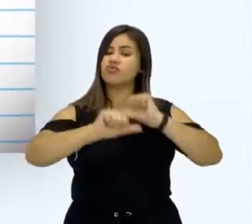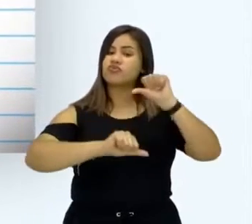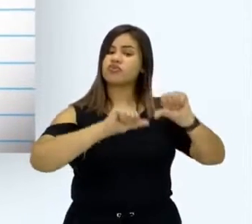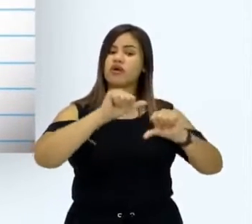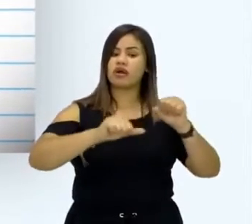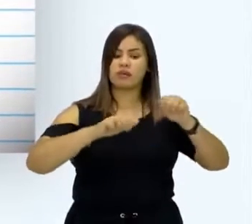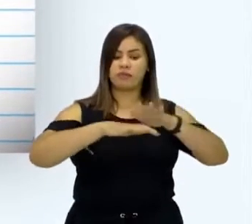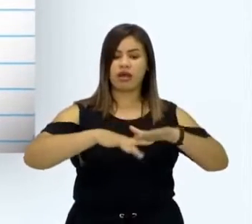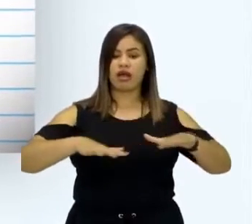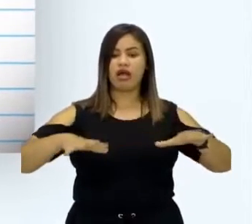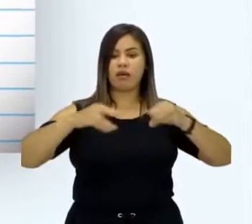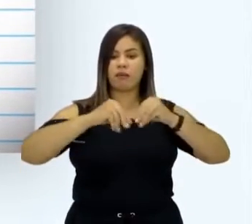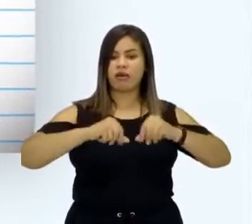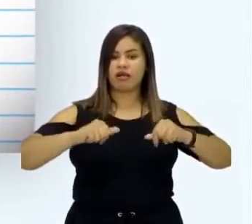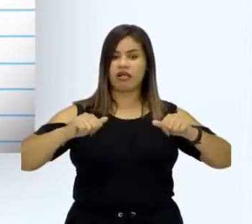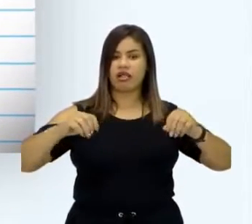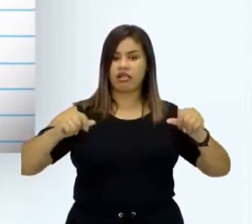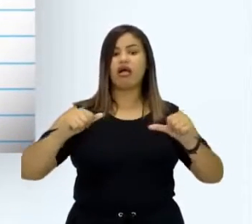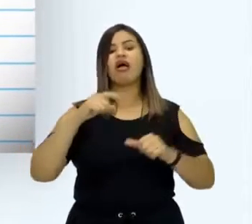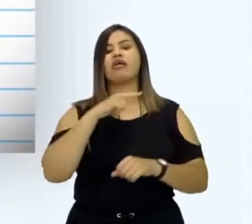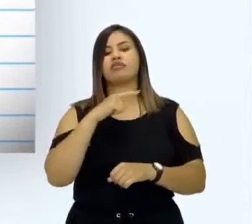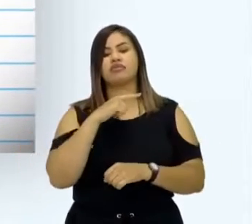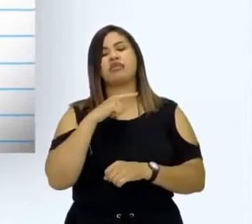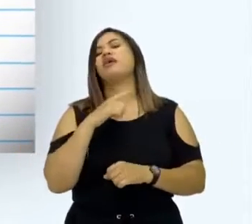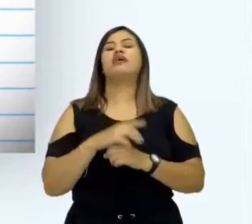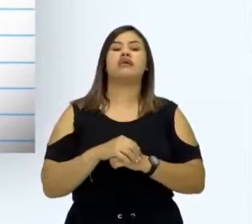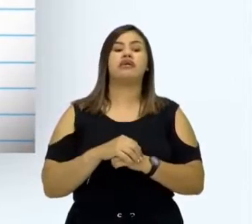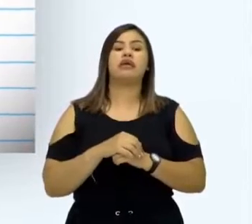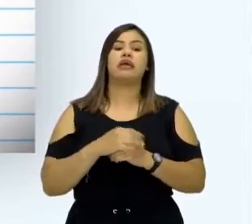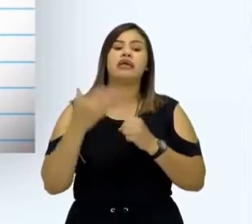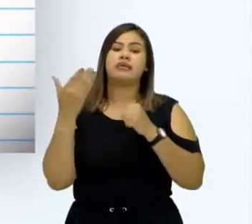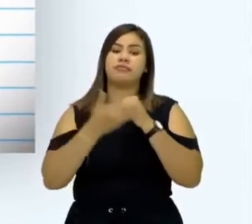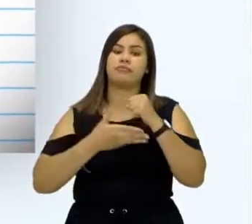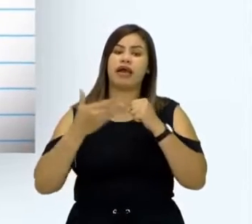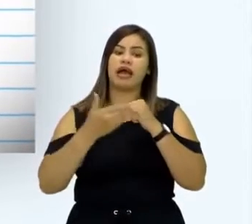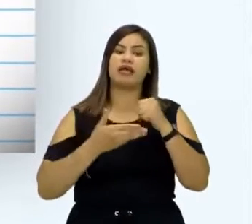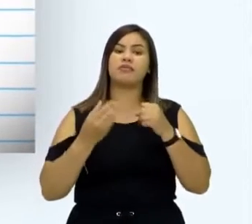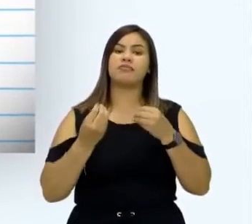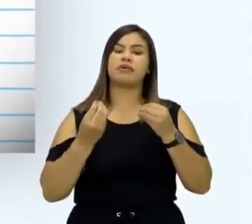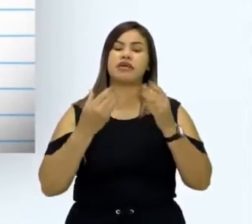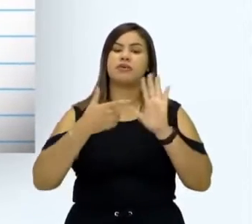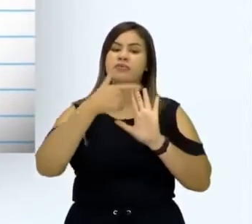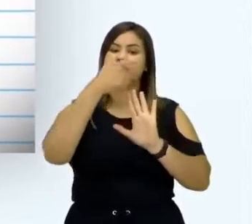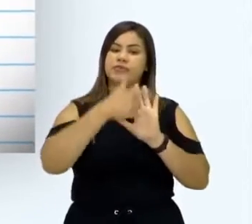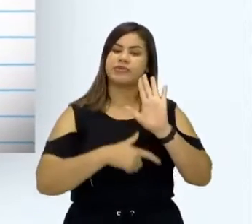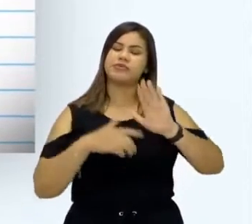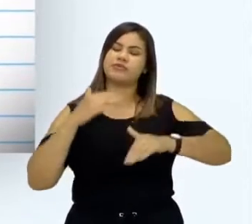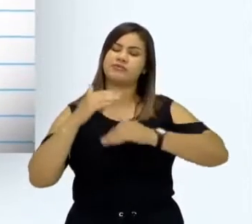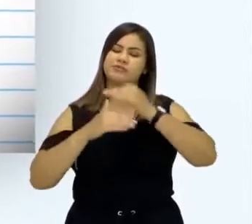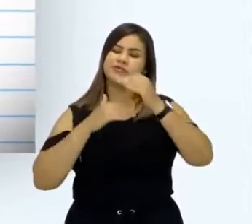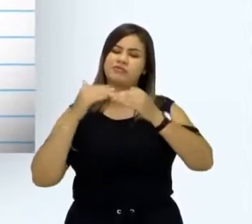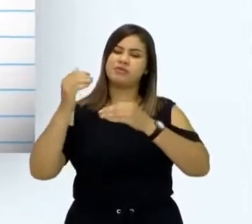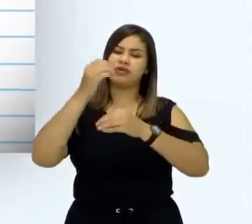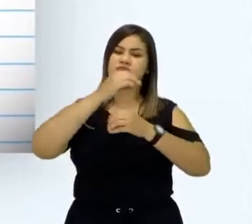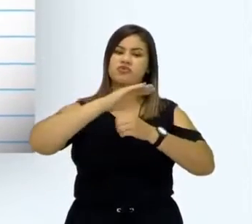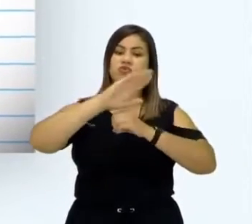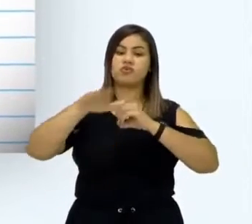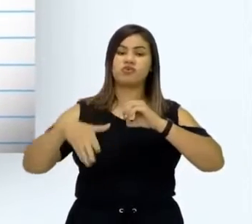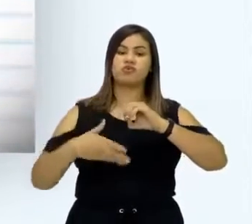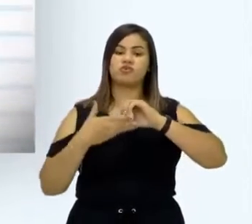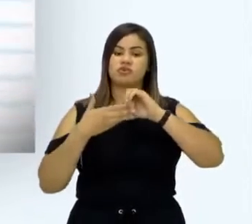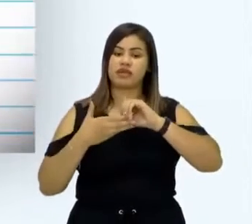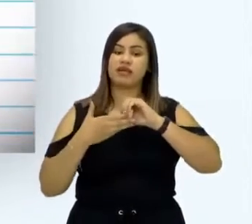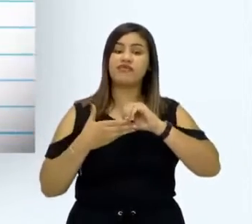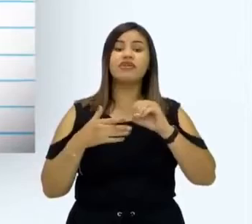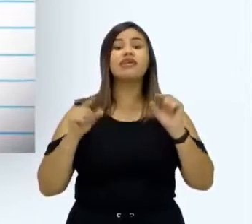na cobertura e uso da terra, fornecendo um amplo quadro que sirva de base para a construção de um modelo de desenvolvimento sustentável. E isso